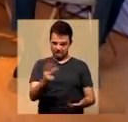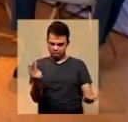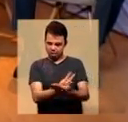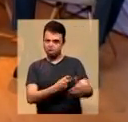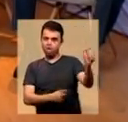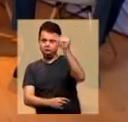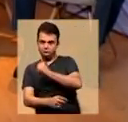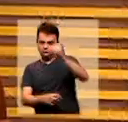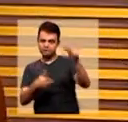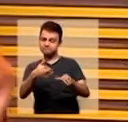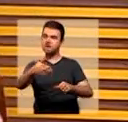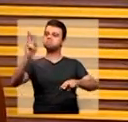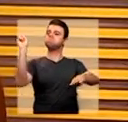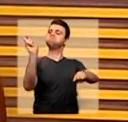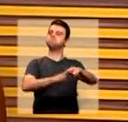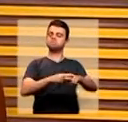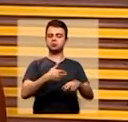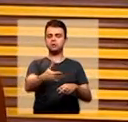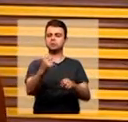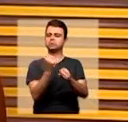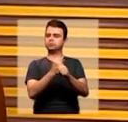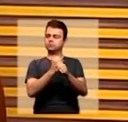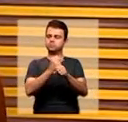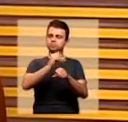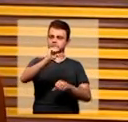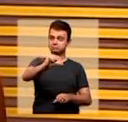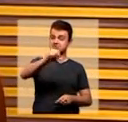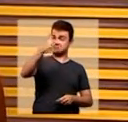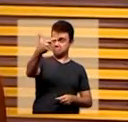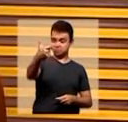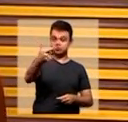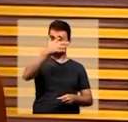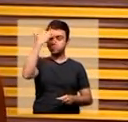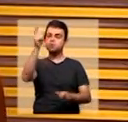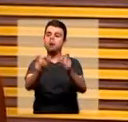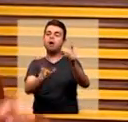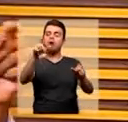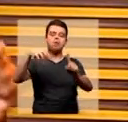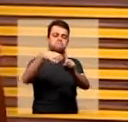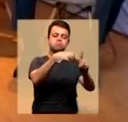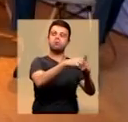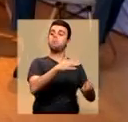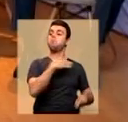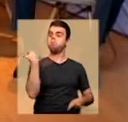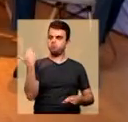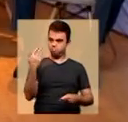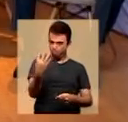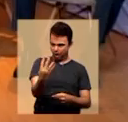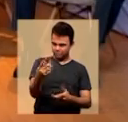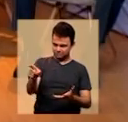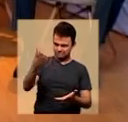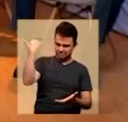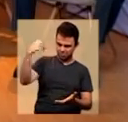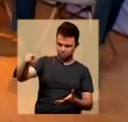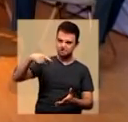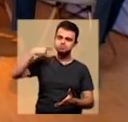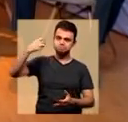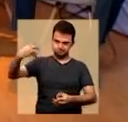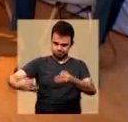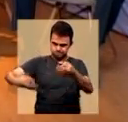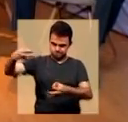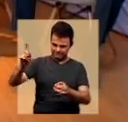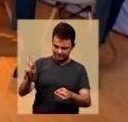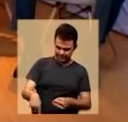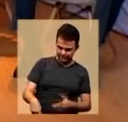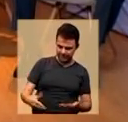92 anos e meio de prisão por ter provocado a morte de 4 pessoas. O senhor foi o promotor deste caso. Eu queria saber,